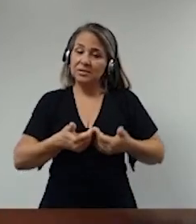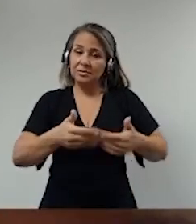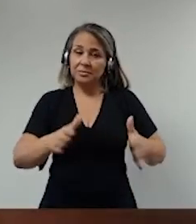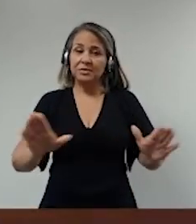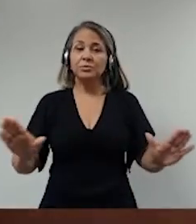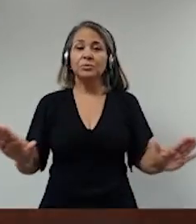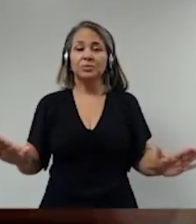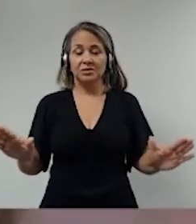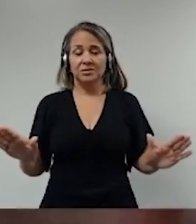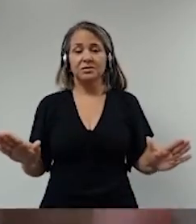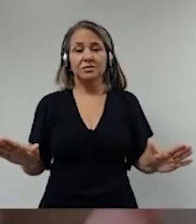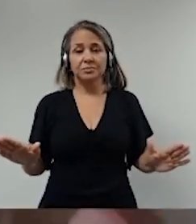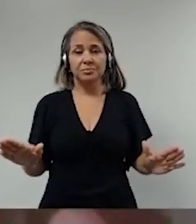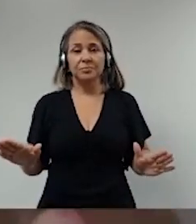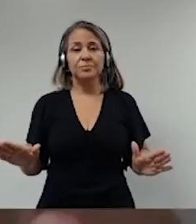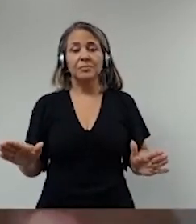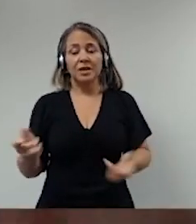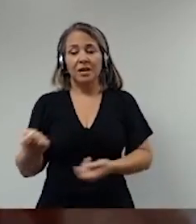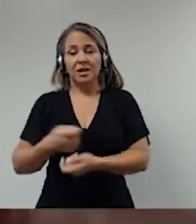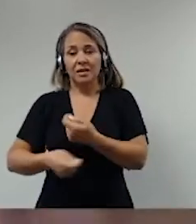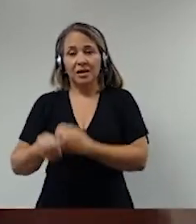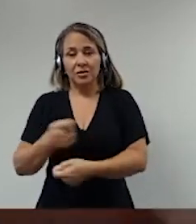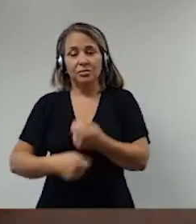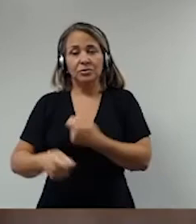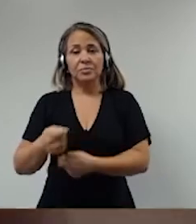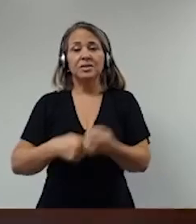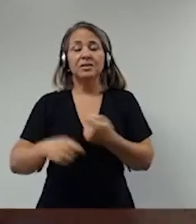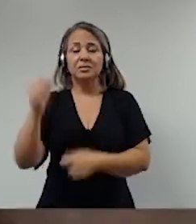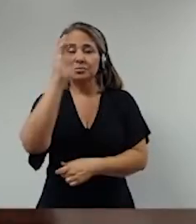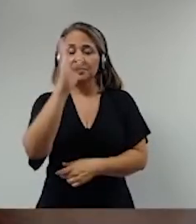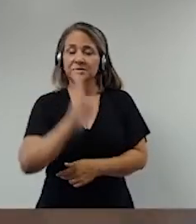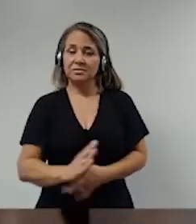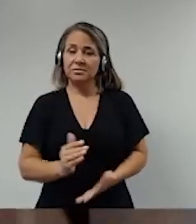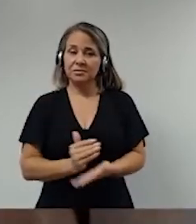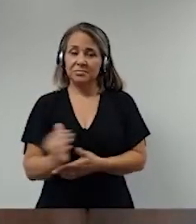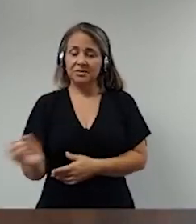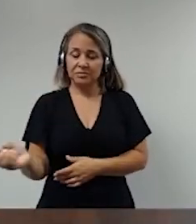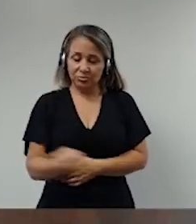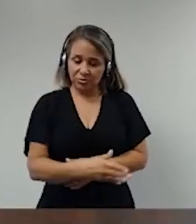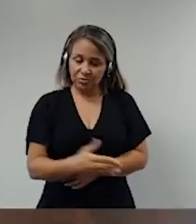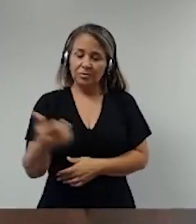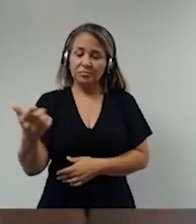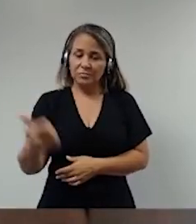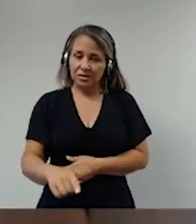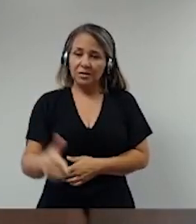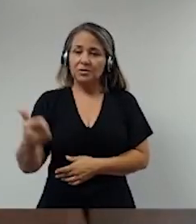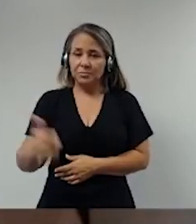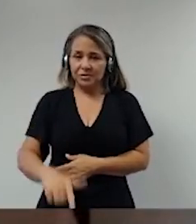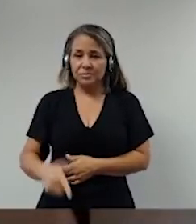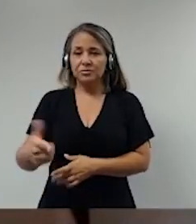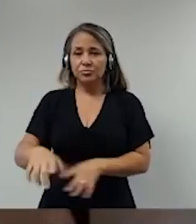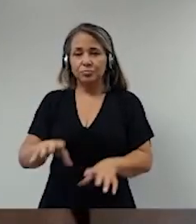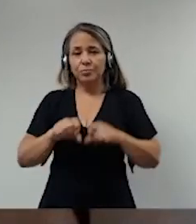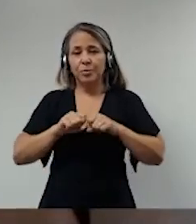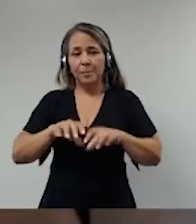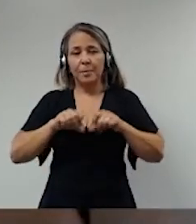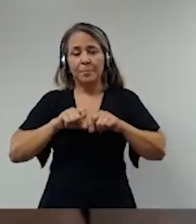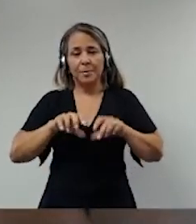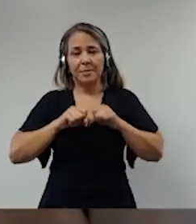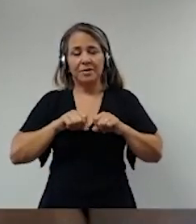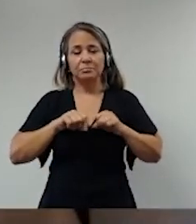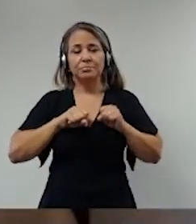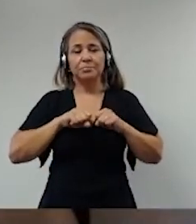aberturas inconsequentes da economia nos estados, você começa a ter de novo as pessoas se contaminando novamente, a onda de contágio